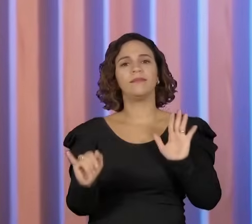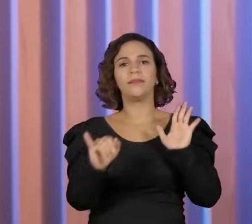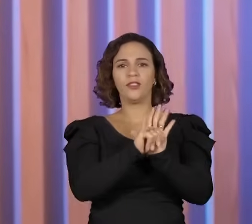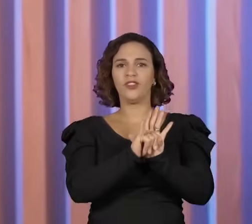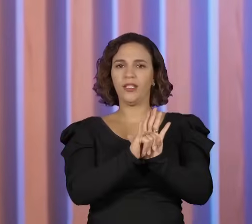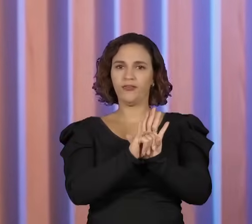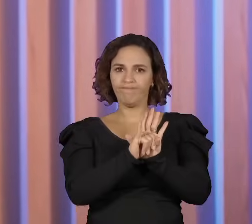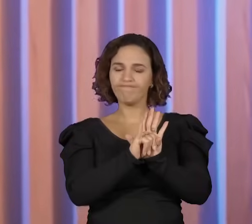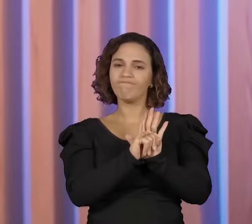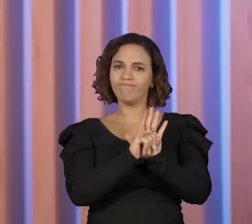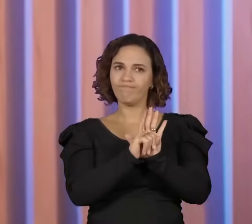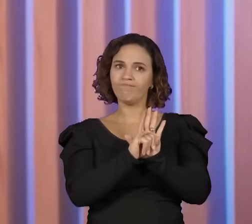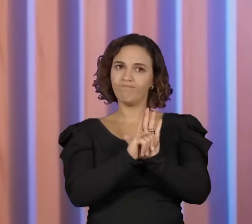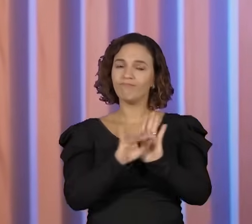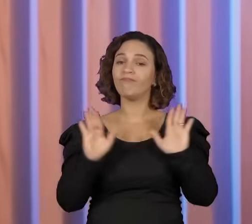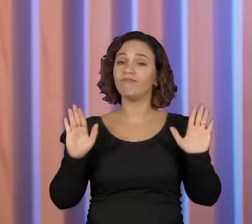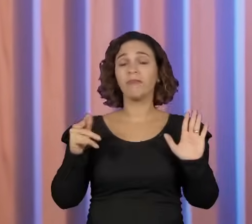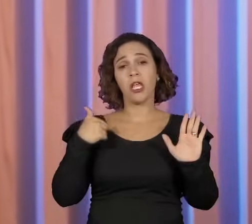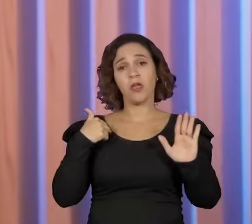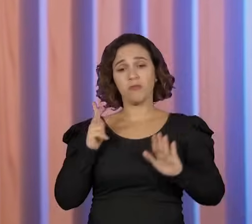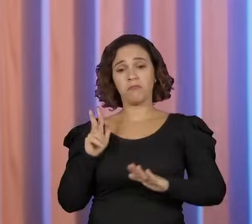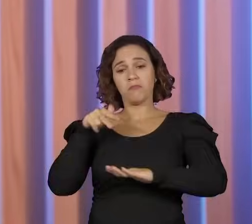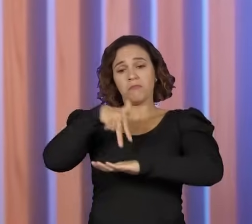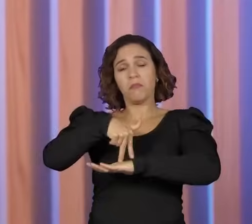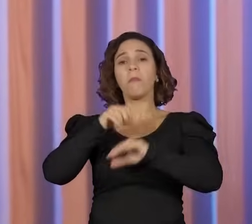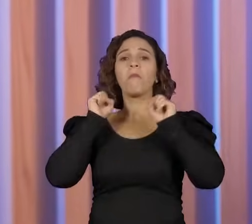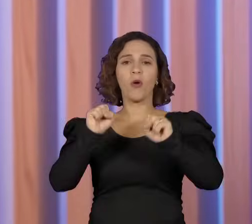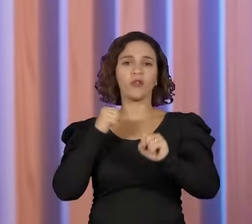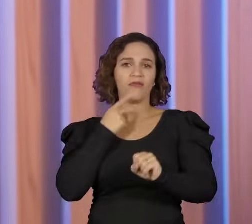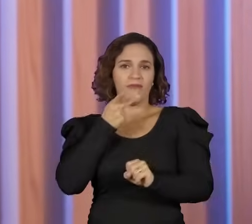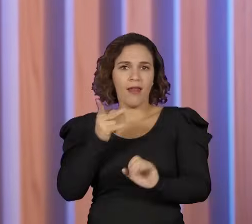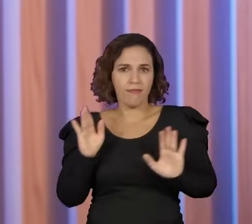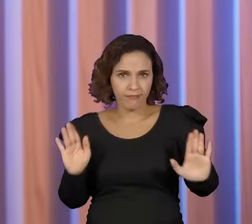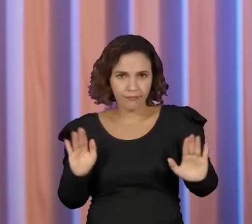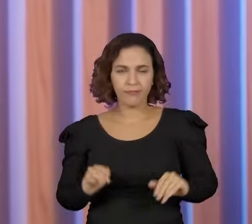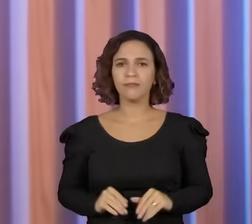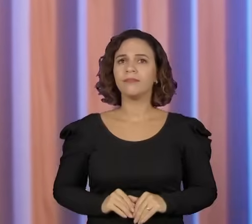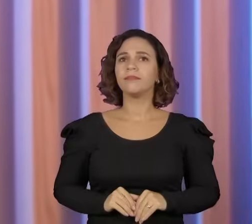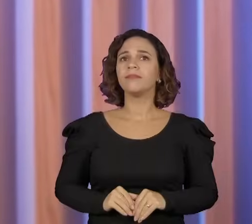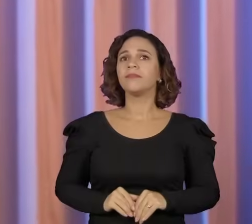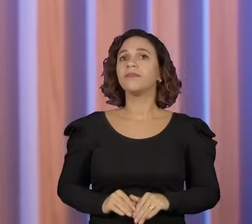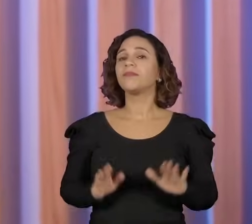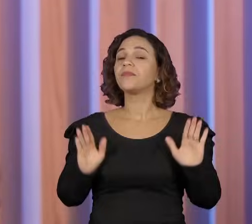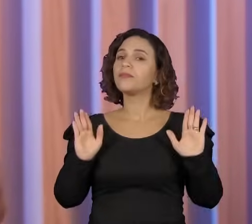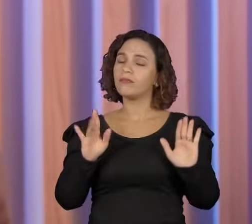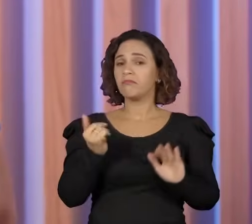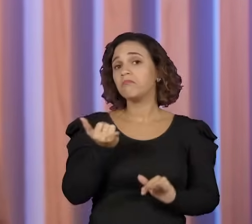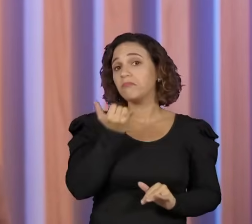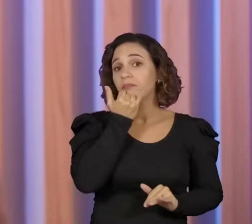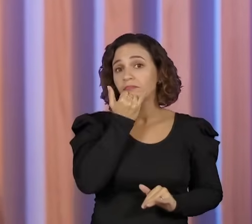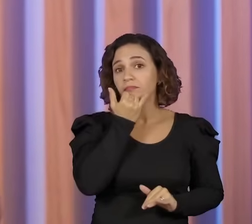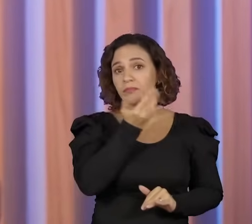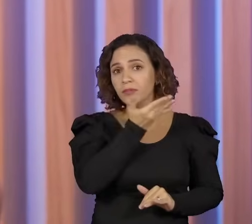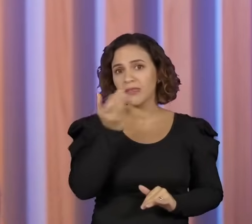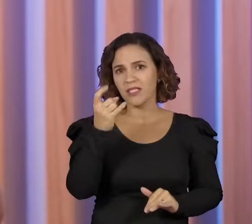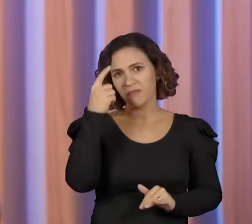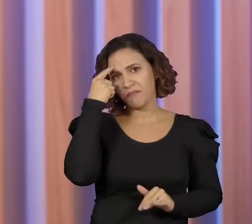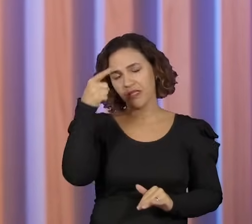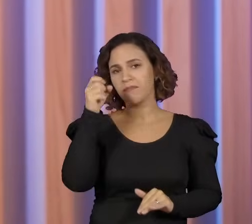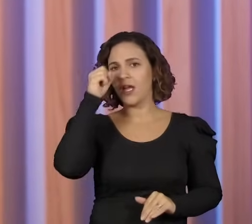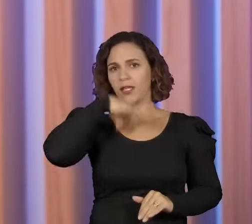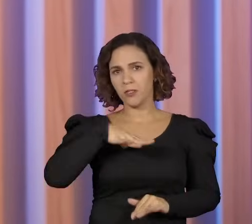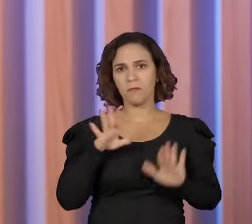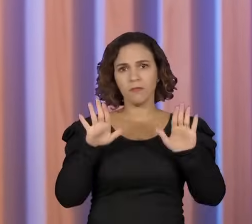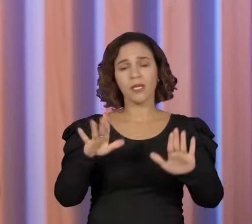identitária, né? Vamos, lugar de fala, eu posso. Então é assim, e me perdoem se for agressivo, mas